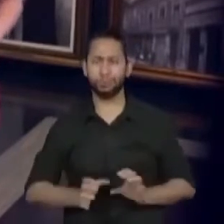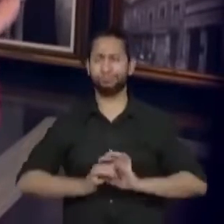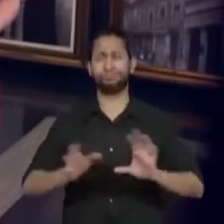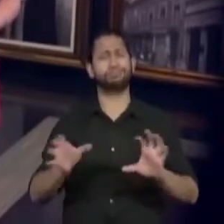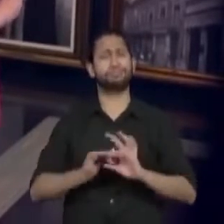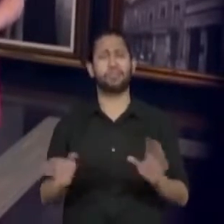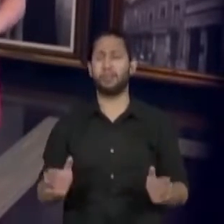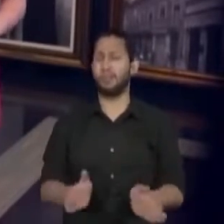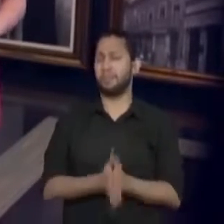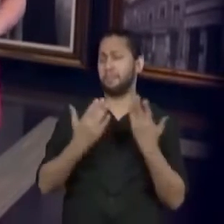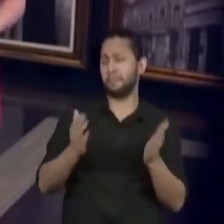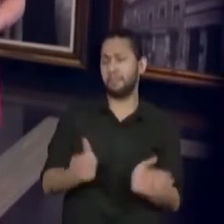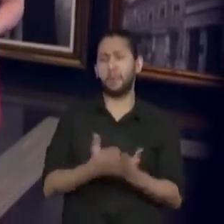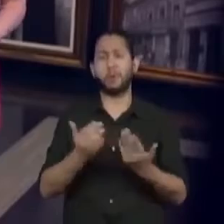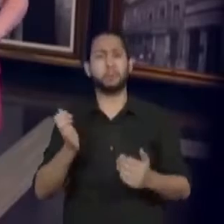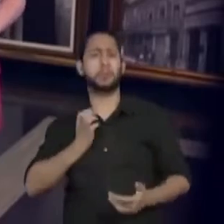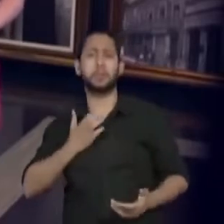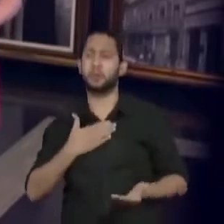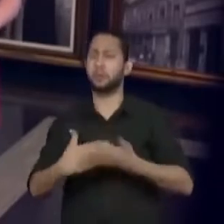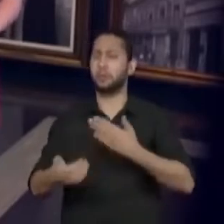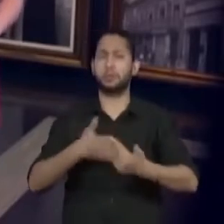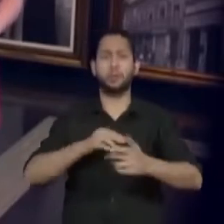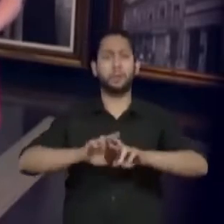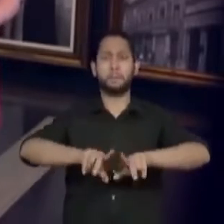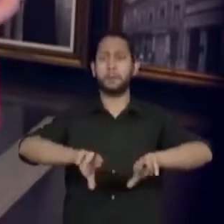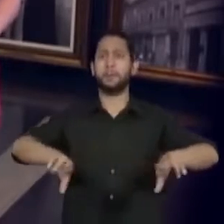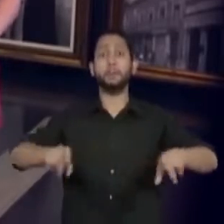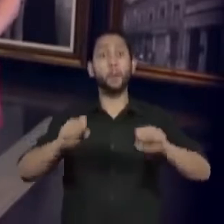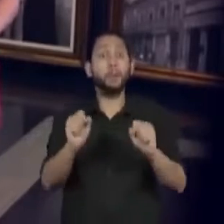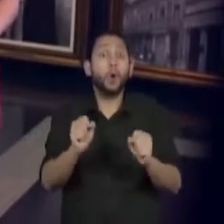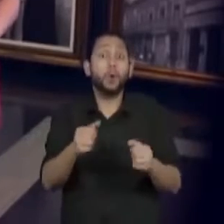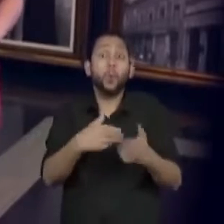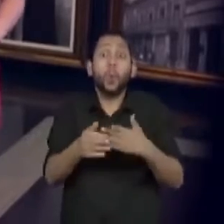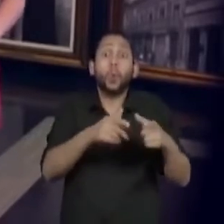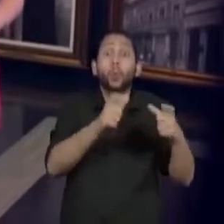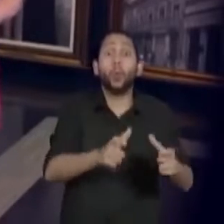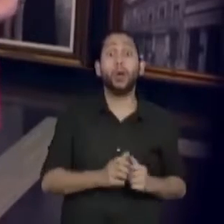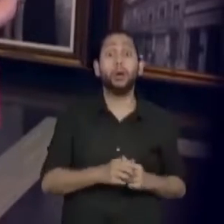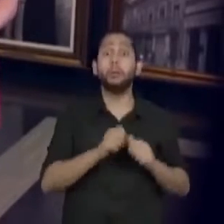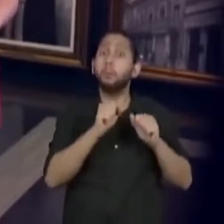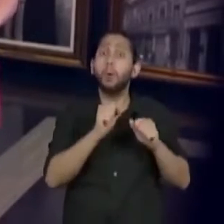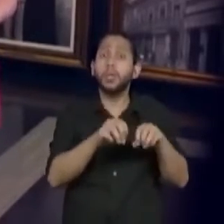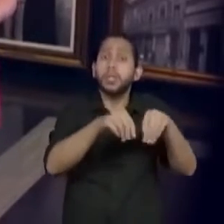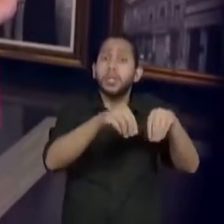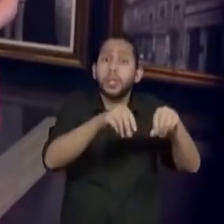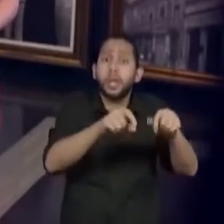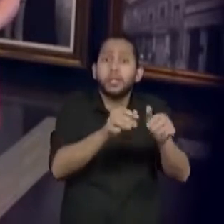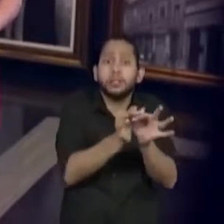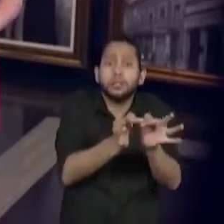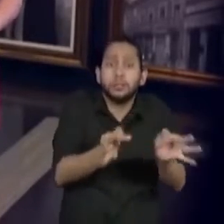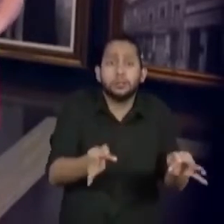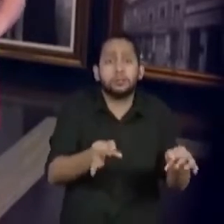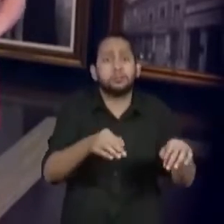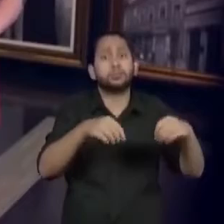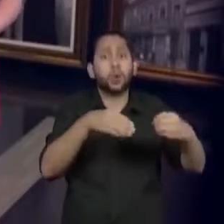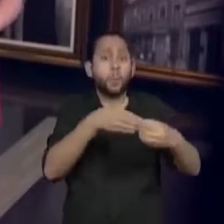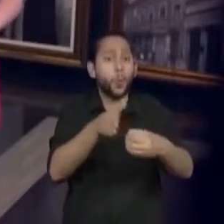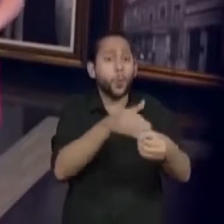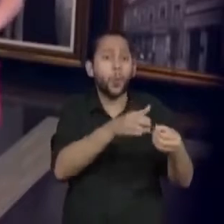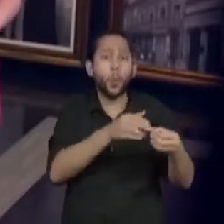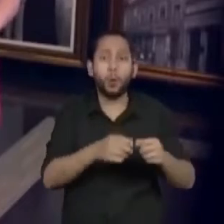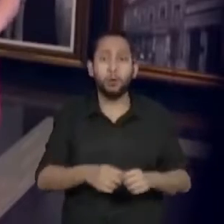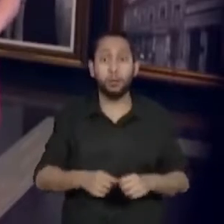conseguimos assim adaptar uma jogada ali de futebol em qualquer lugar. Totalmente diferente. Sim. Né,